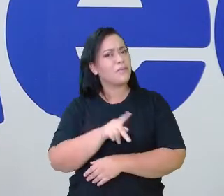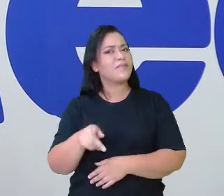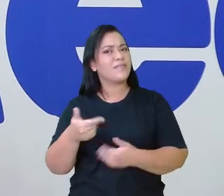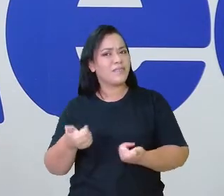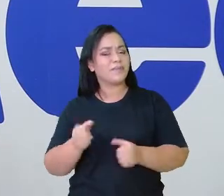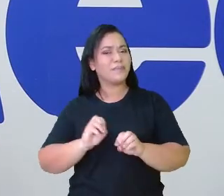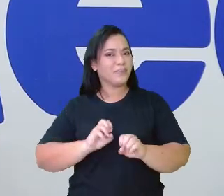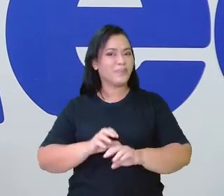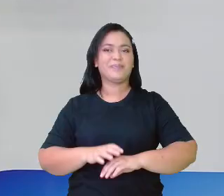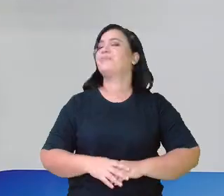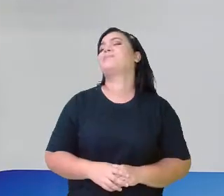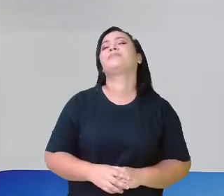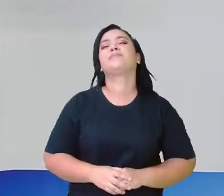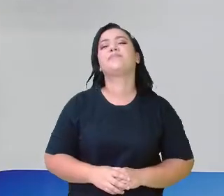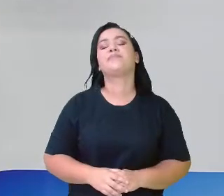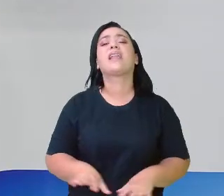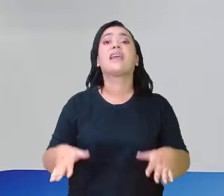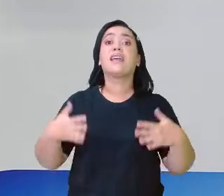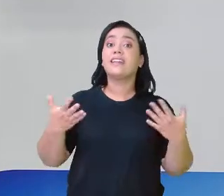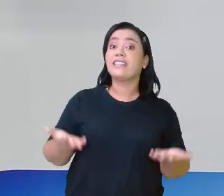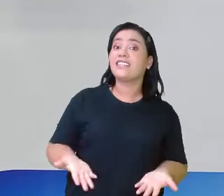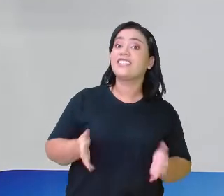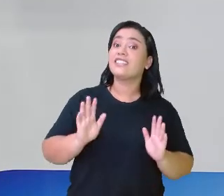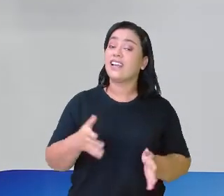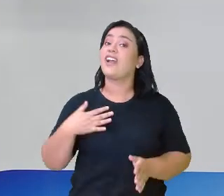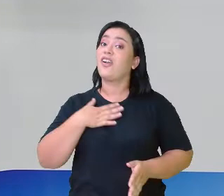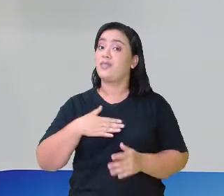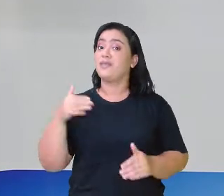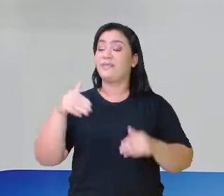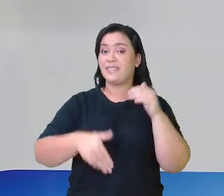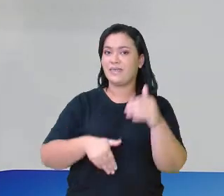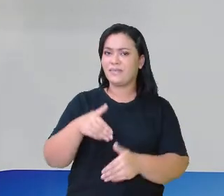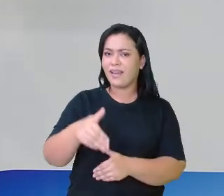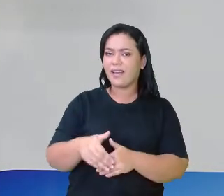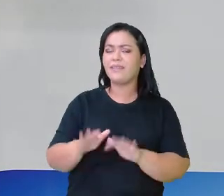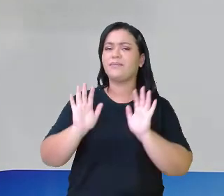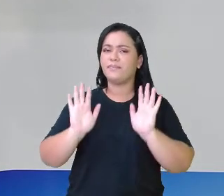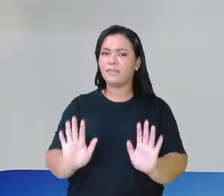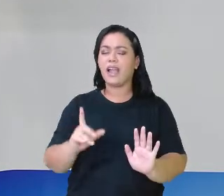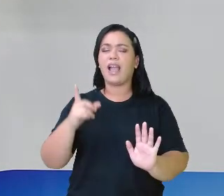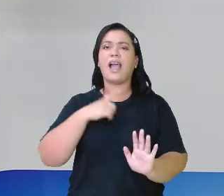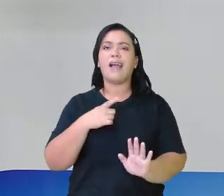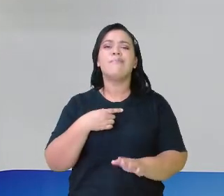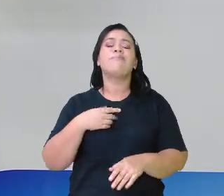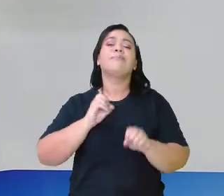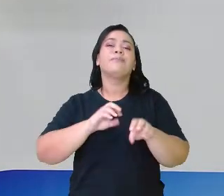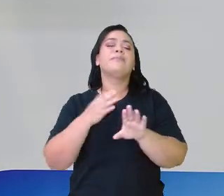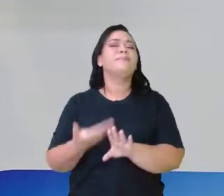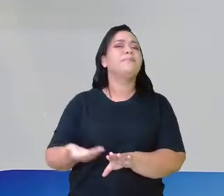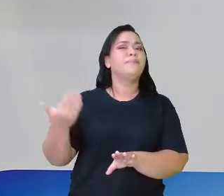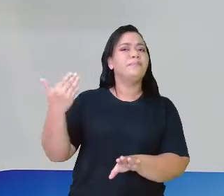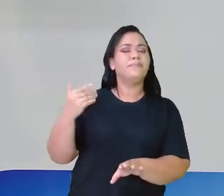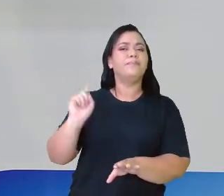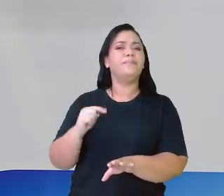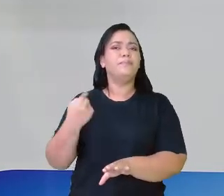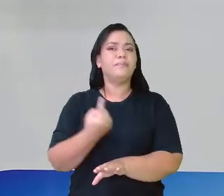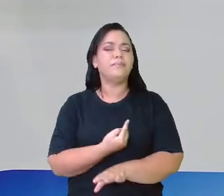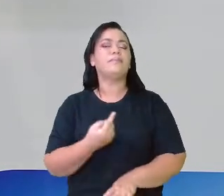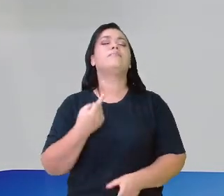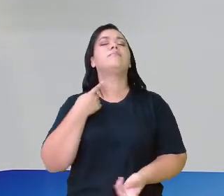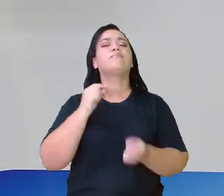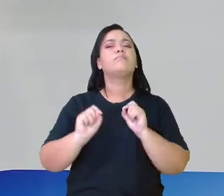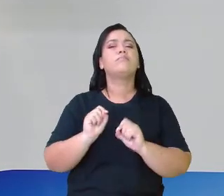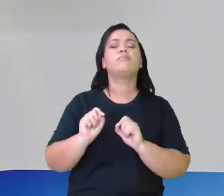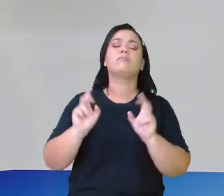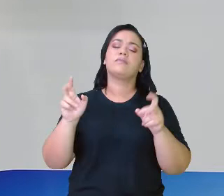Márcia, tá? Pois é, já que gostam de participar, teve uma aula em anterior que nós trabalhamos com